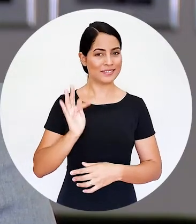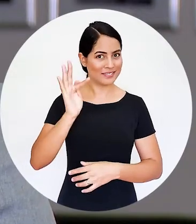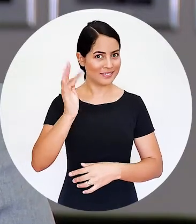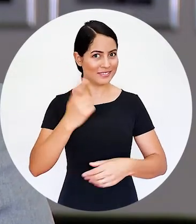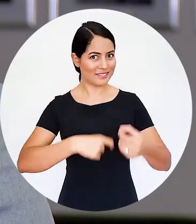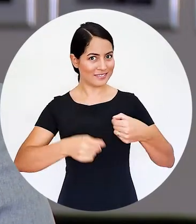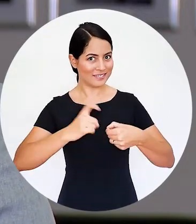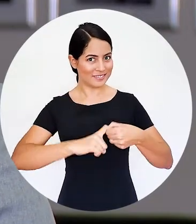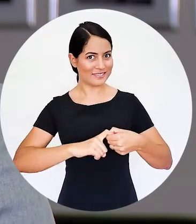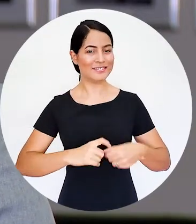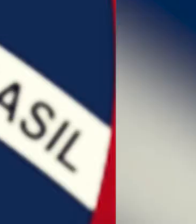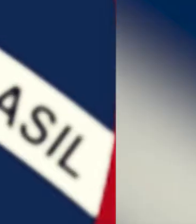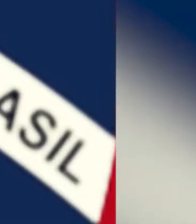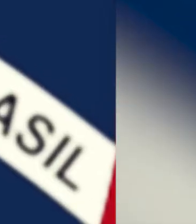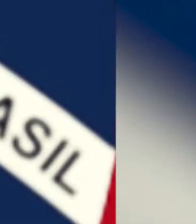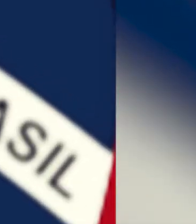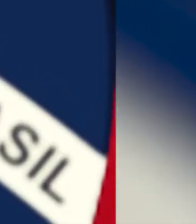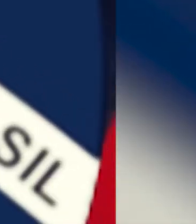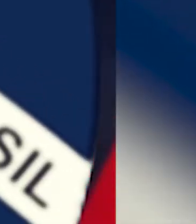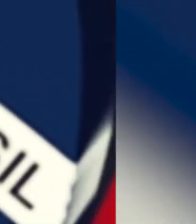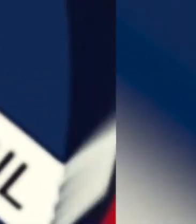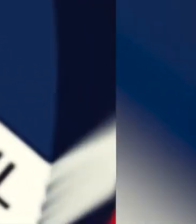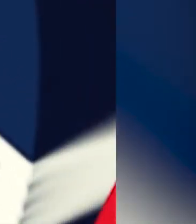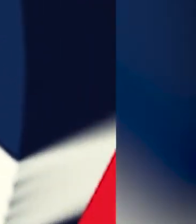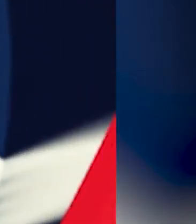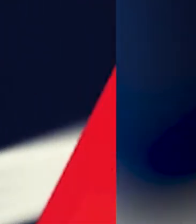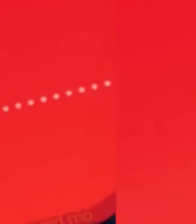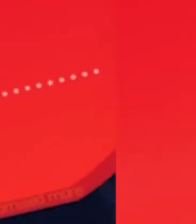em instantes não saia daí